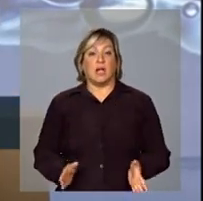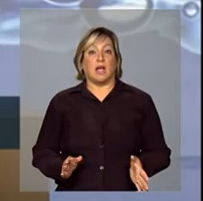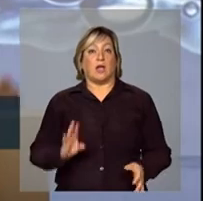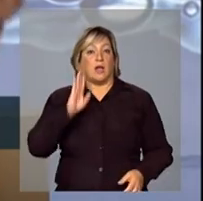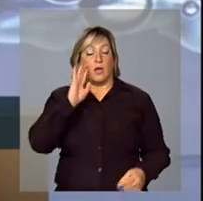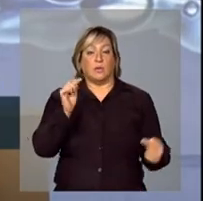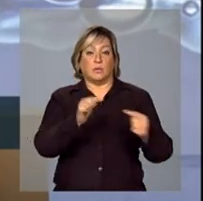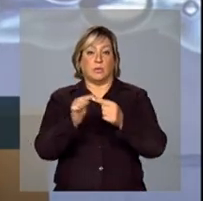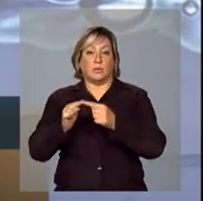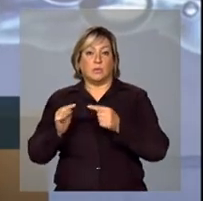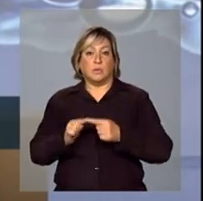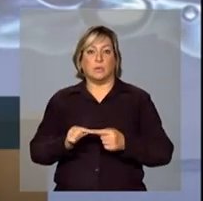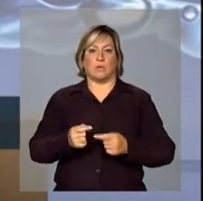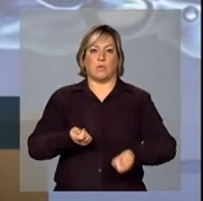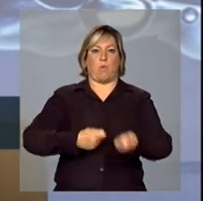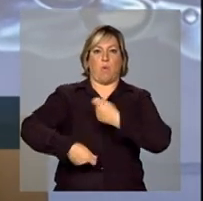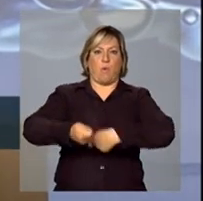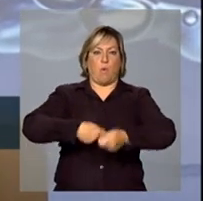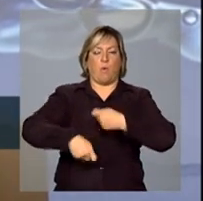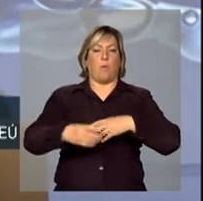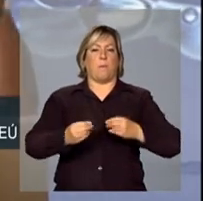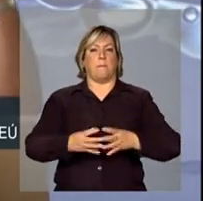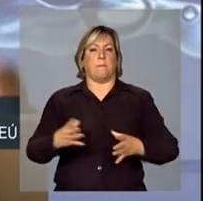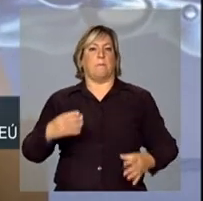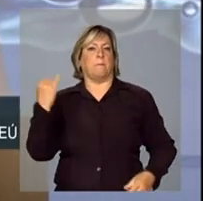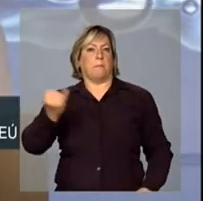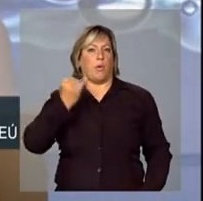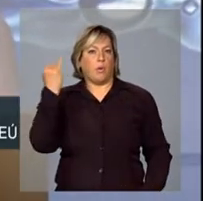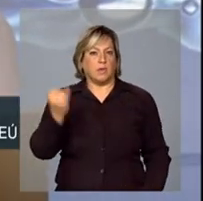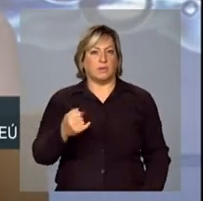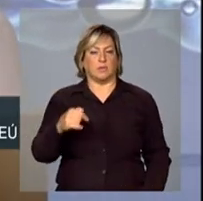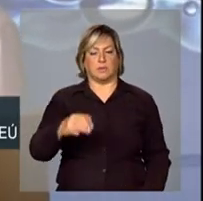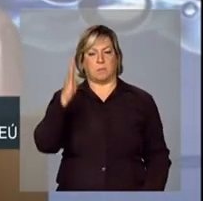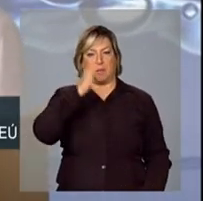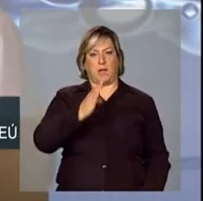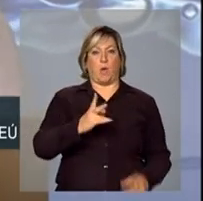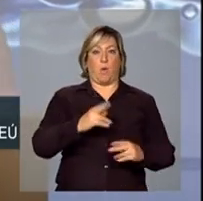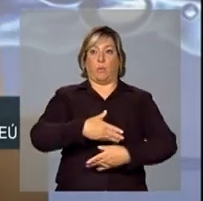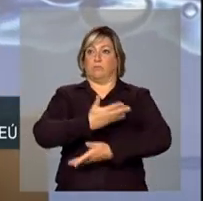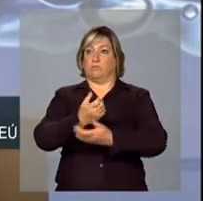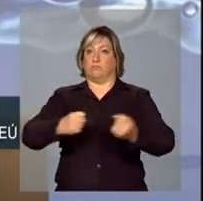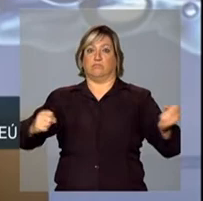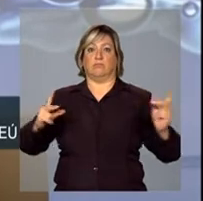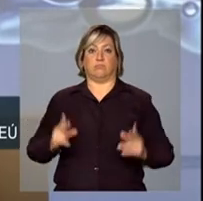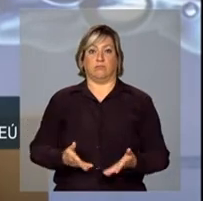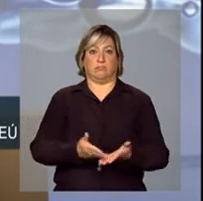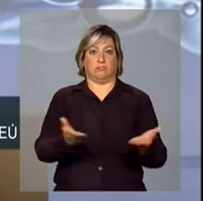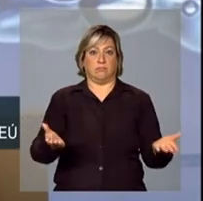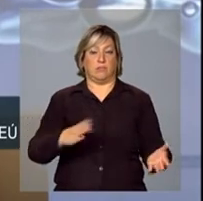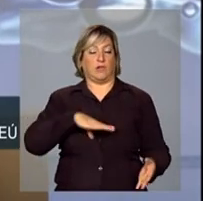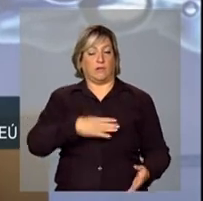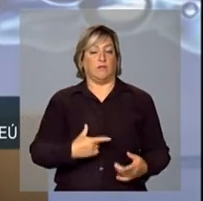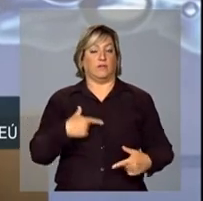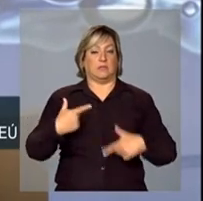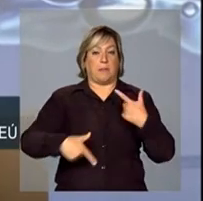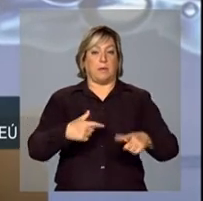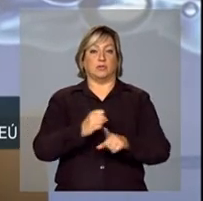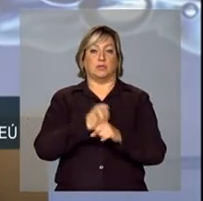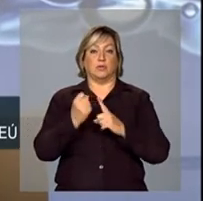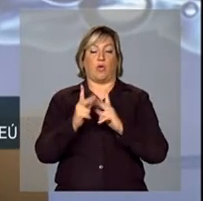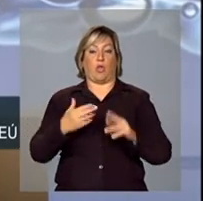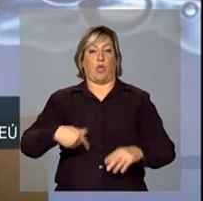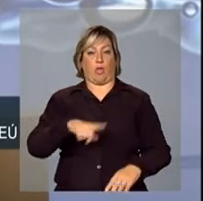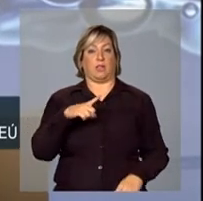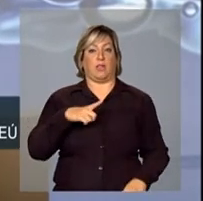macroeconômicos importantes para um país da dimensão do Brasil e dos desafios sociais que temos. E nos últimos